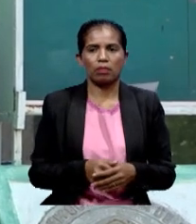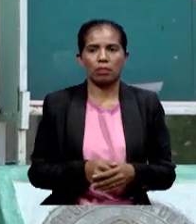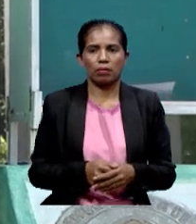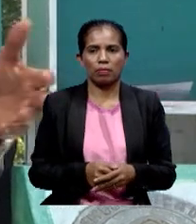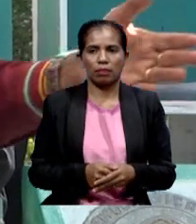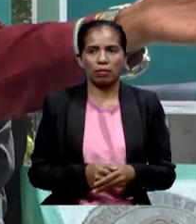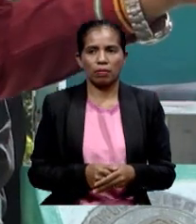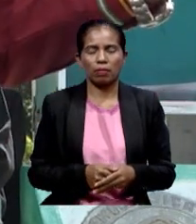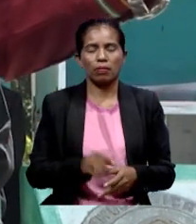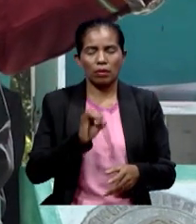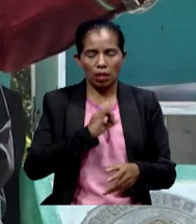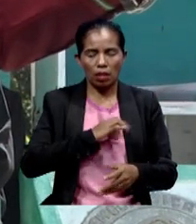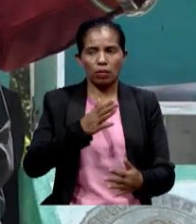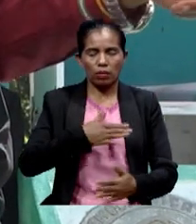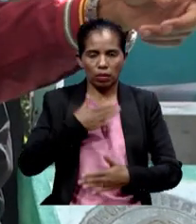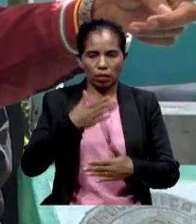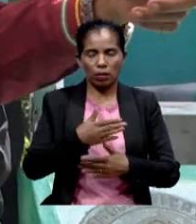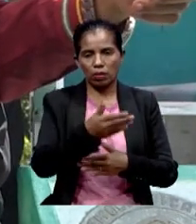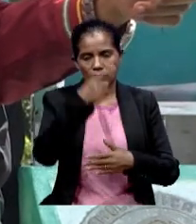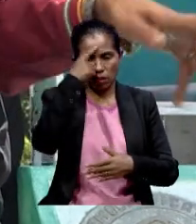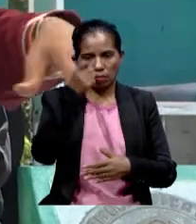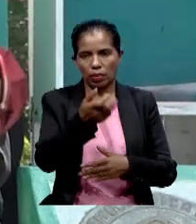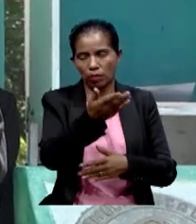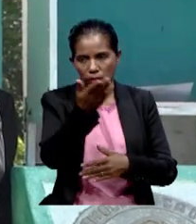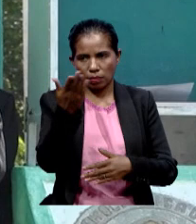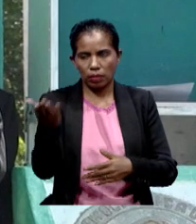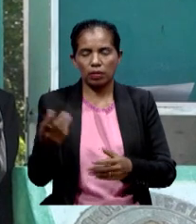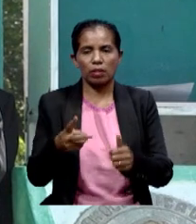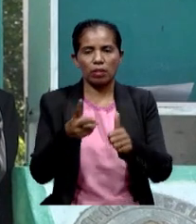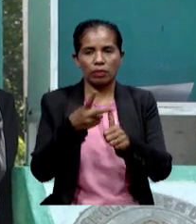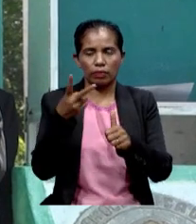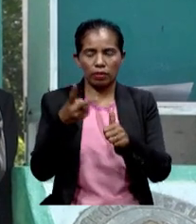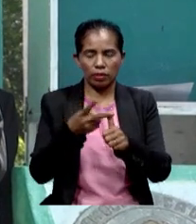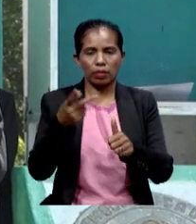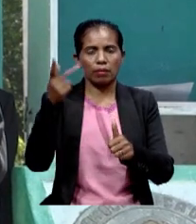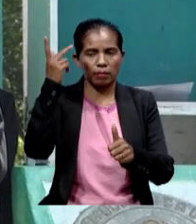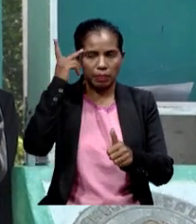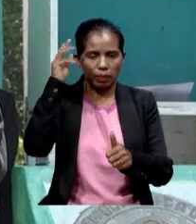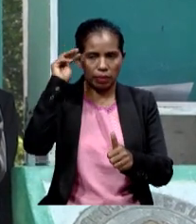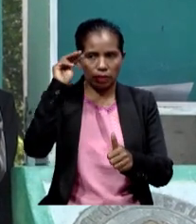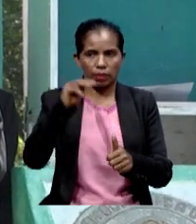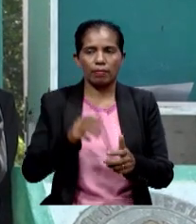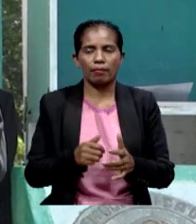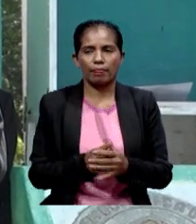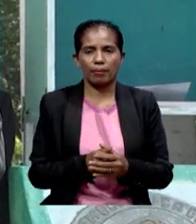mas ha contente los tamba ita bot sernia bis primeira